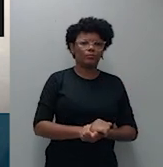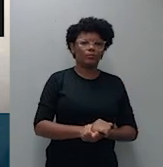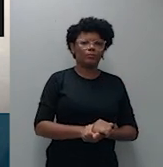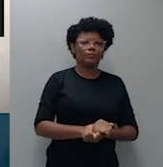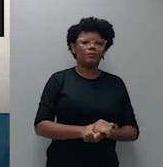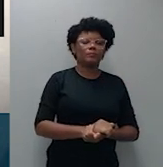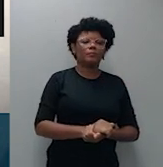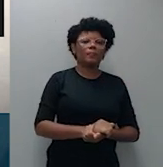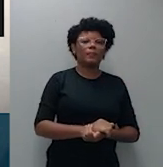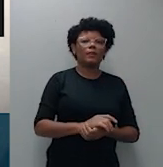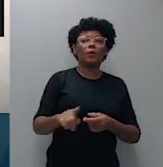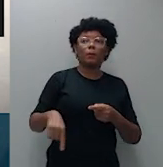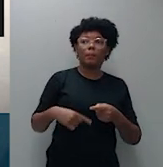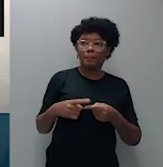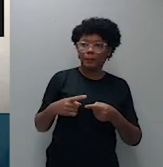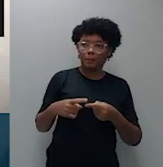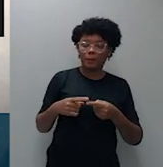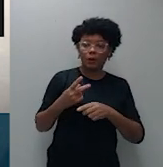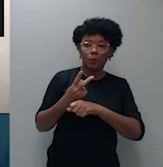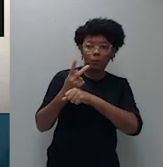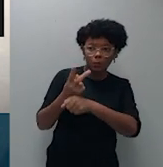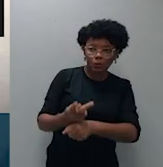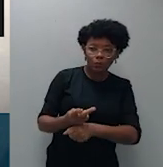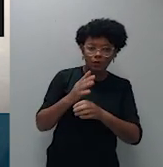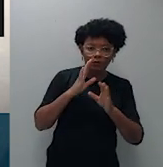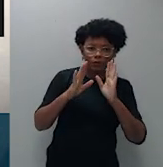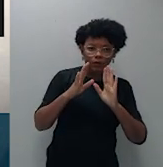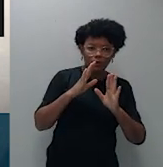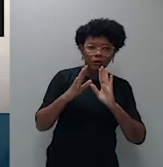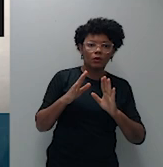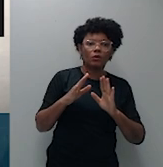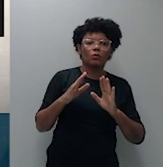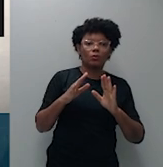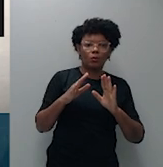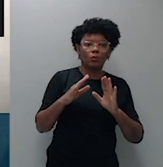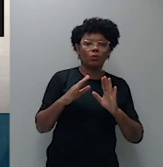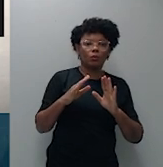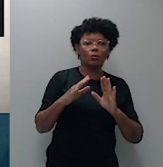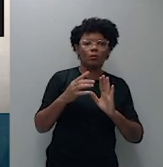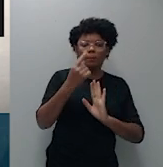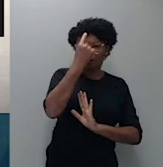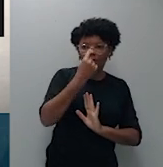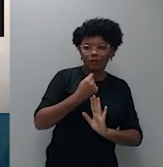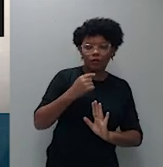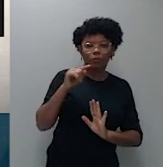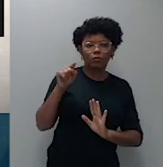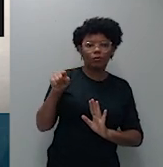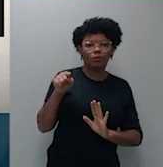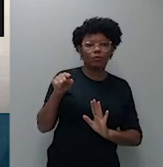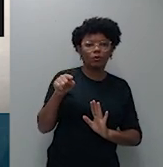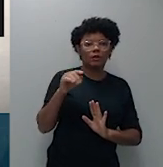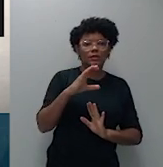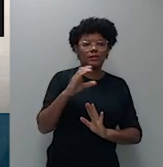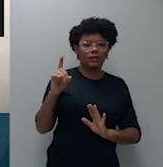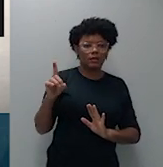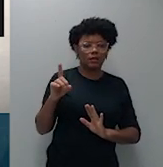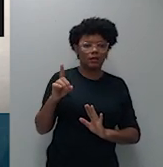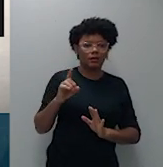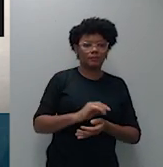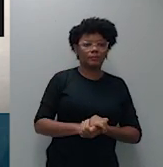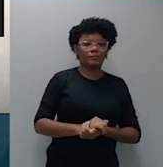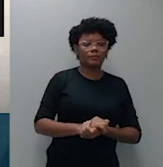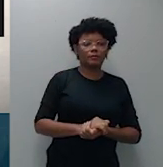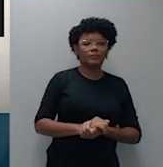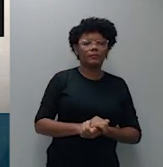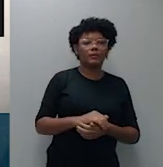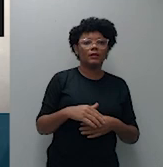primeiro autor Procurou a referida página e constatou que o perfil estava em nome de CD